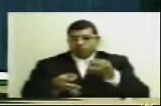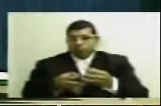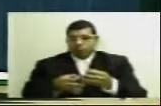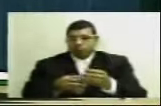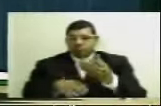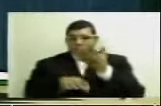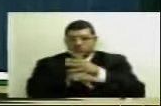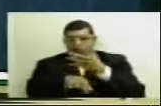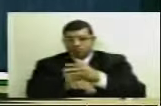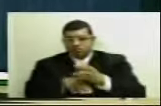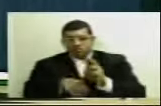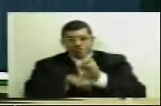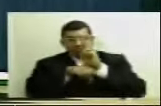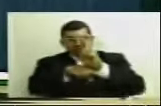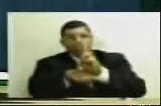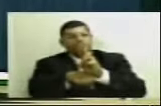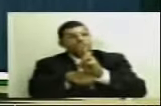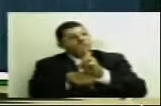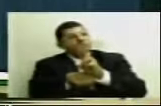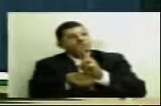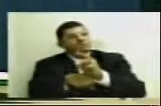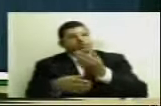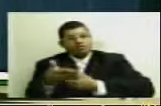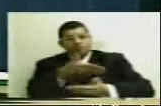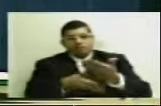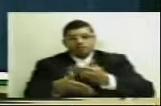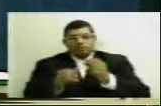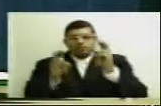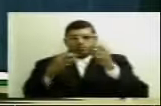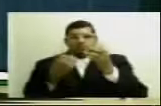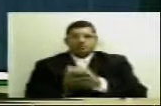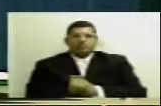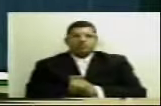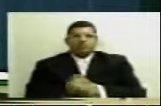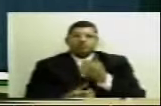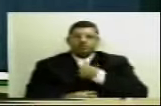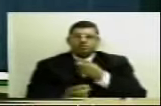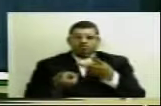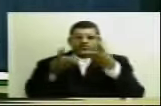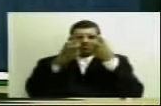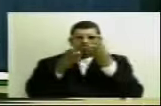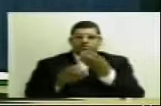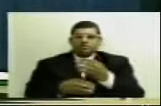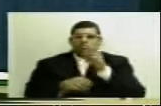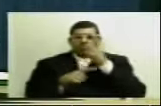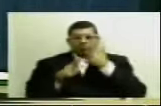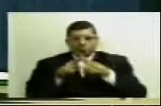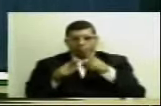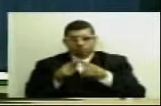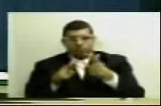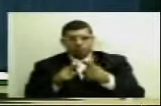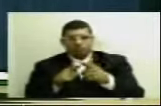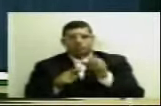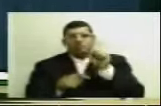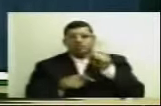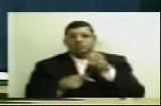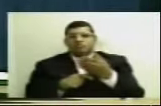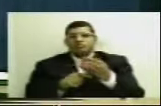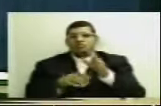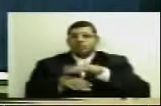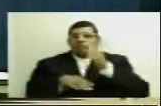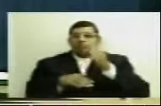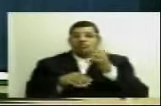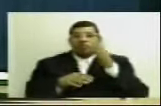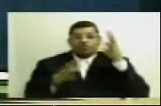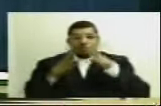e preparar a representação relacionada ao tema, eu percebi que a situação ela é